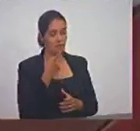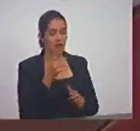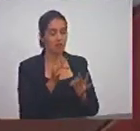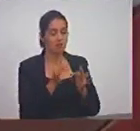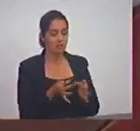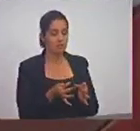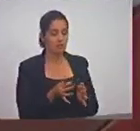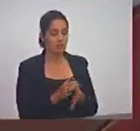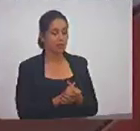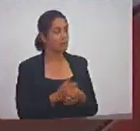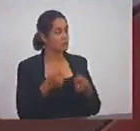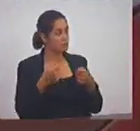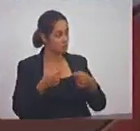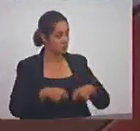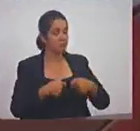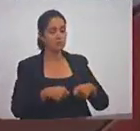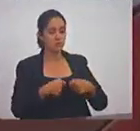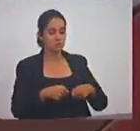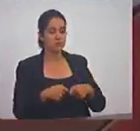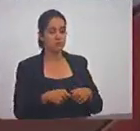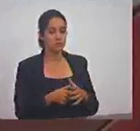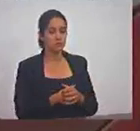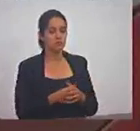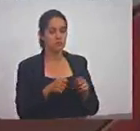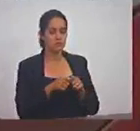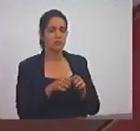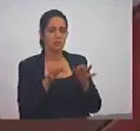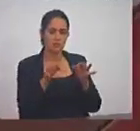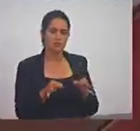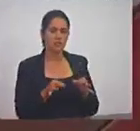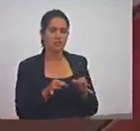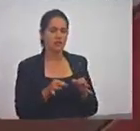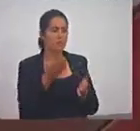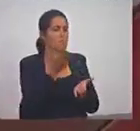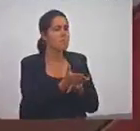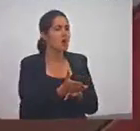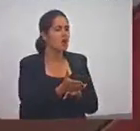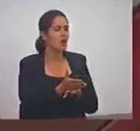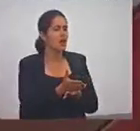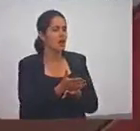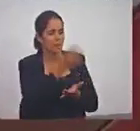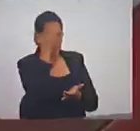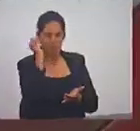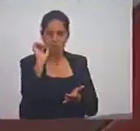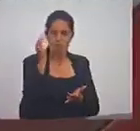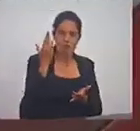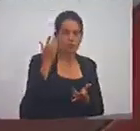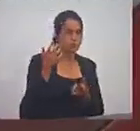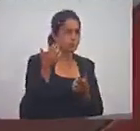assim, acho que tem que chegar, chega de demagogia e populismo aqui nessa tribuna. Muito obrigado, senhor